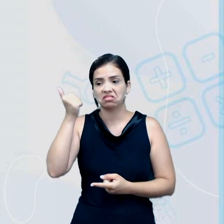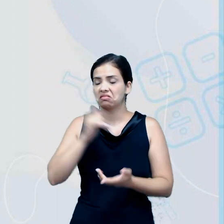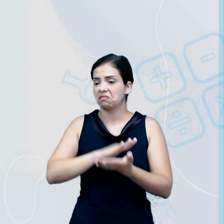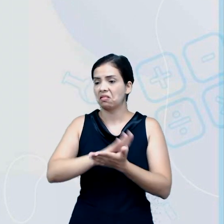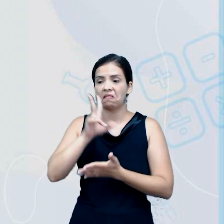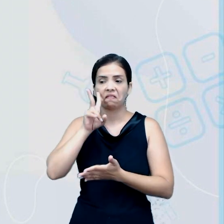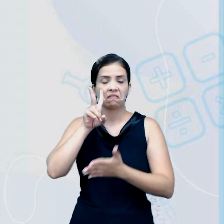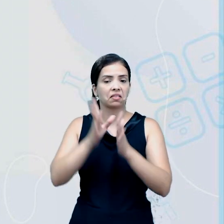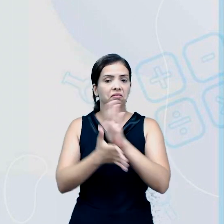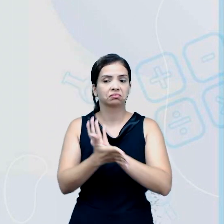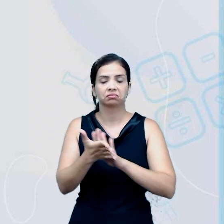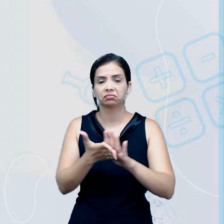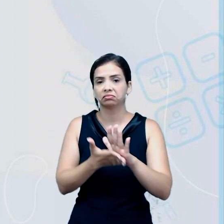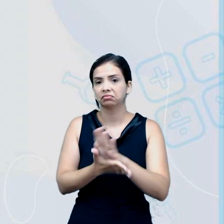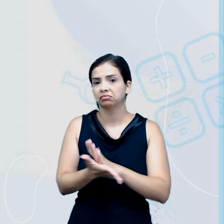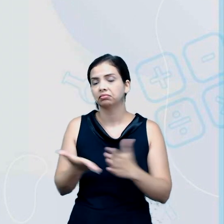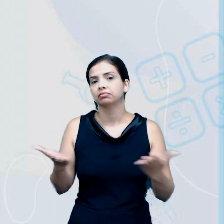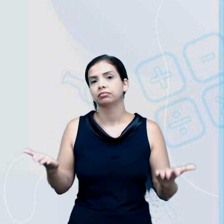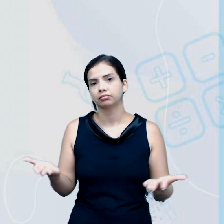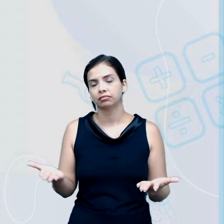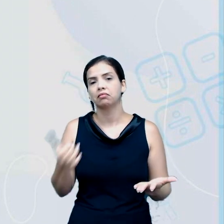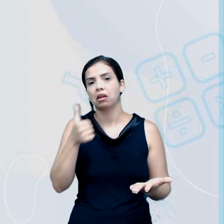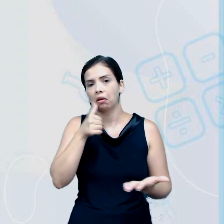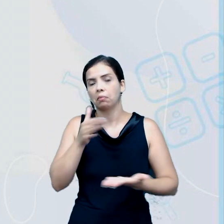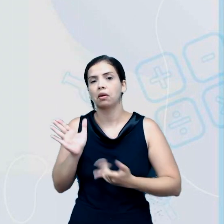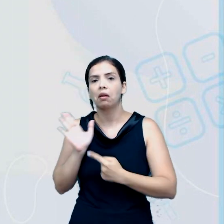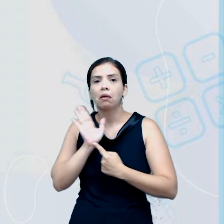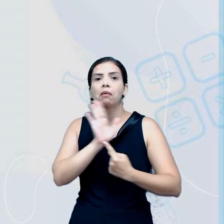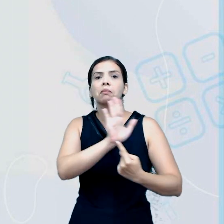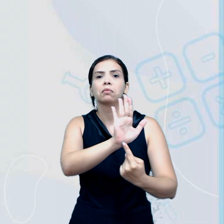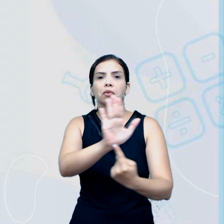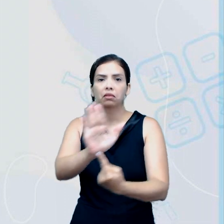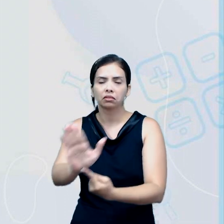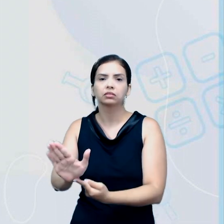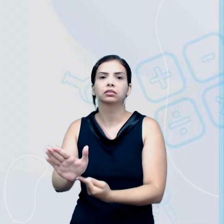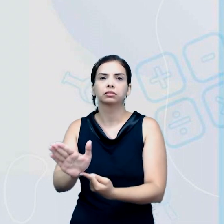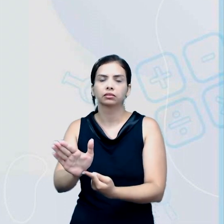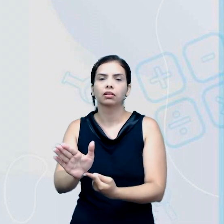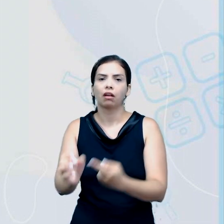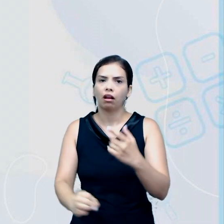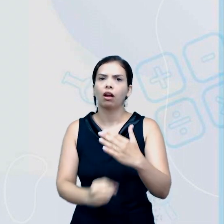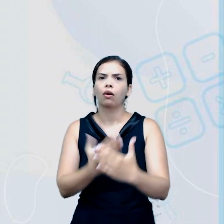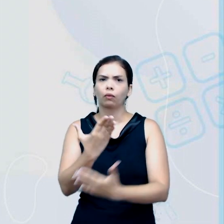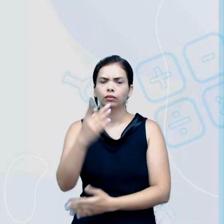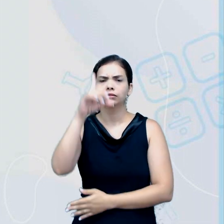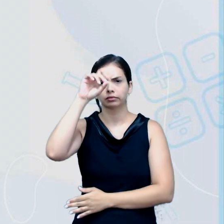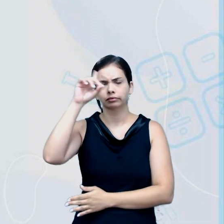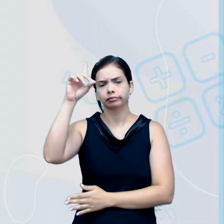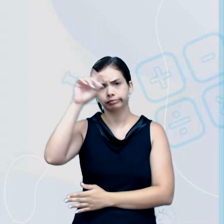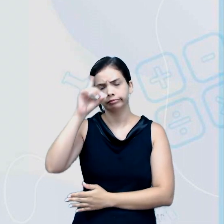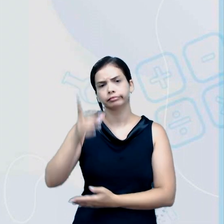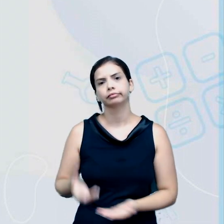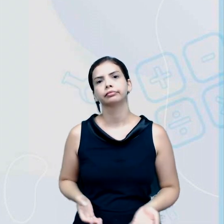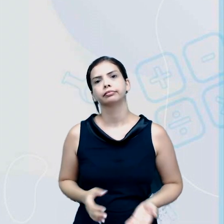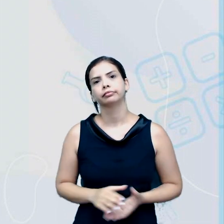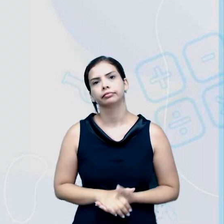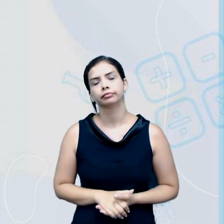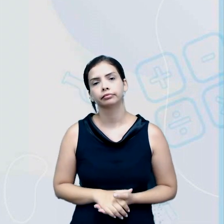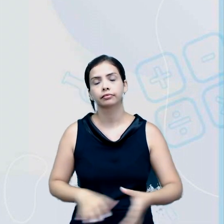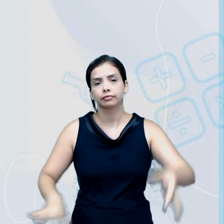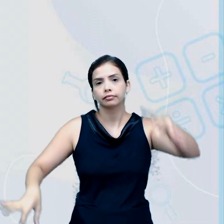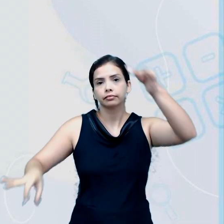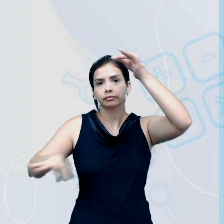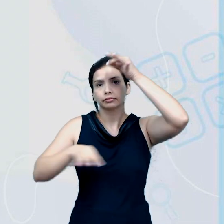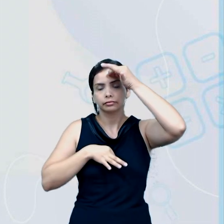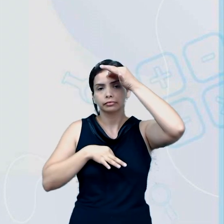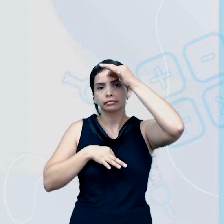nada e ela traz isso que é uma coisa do nosso cotidiano então assim a